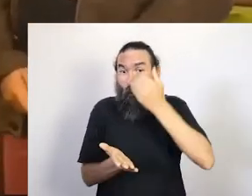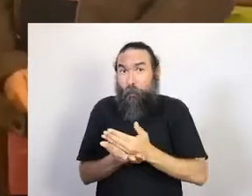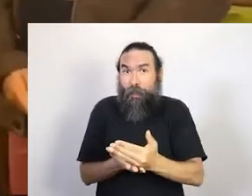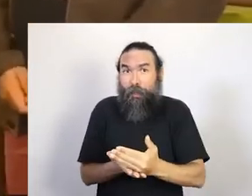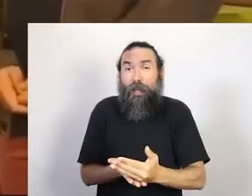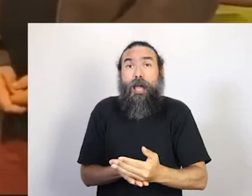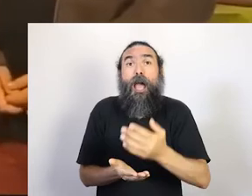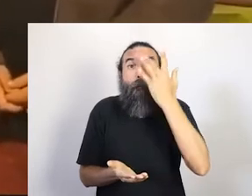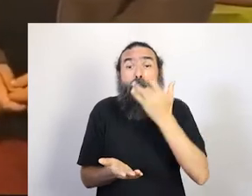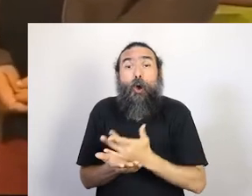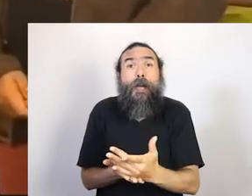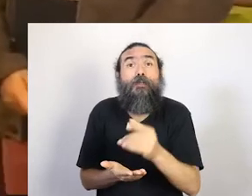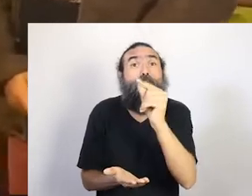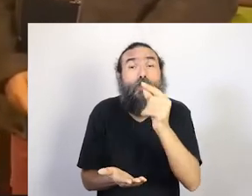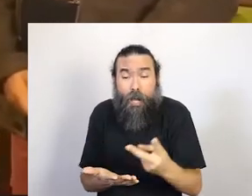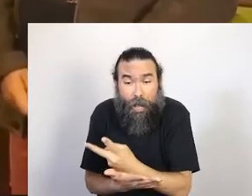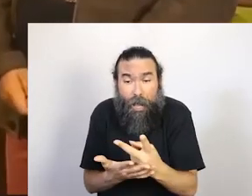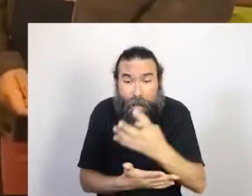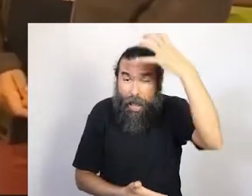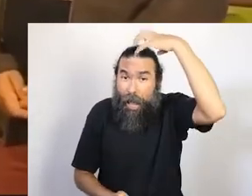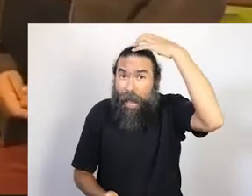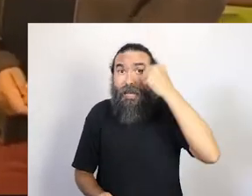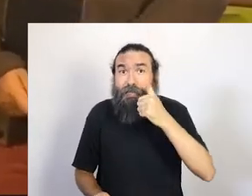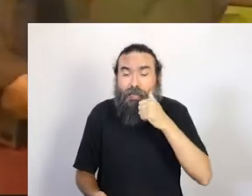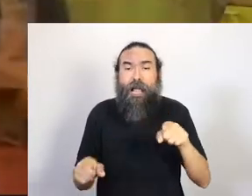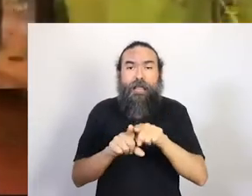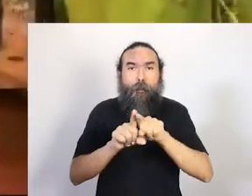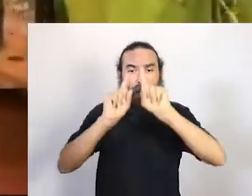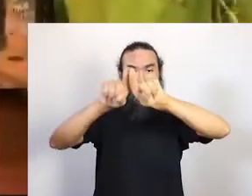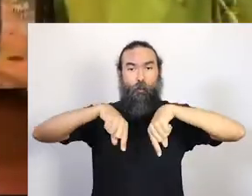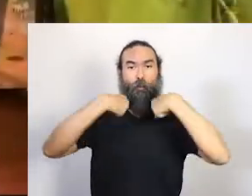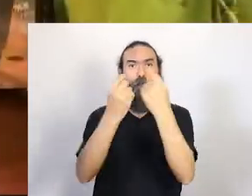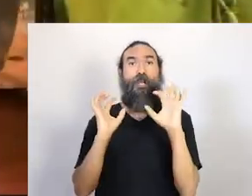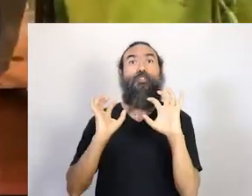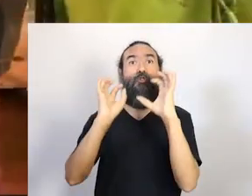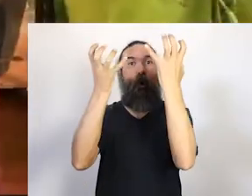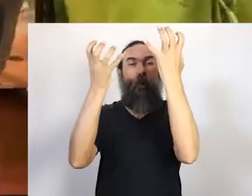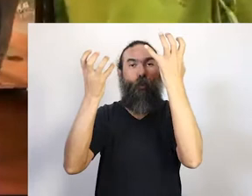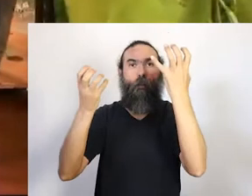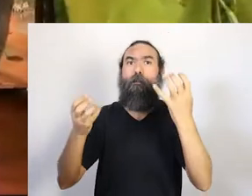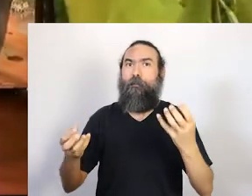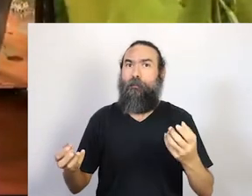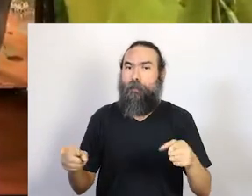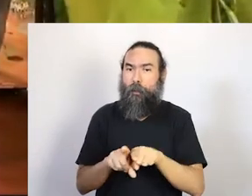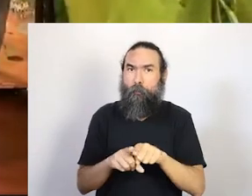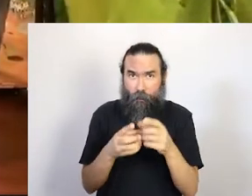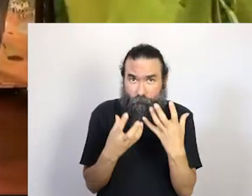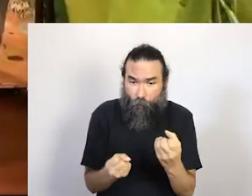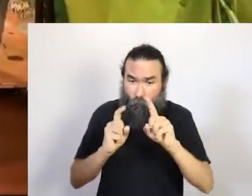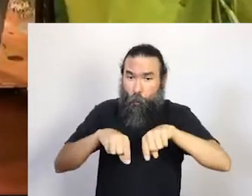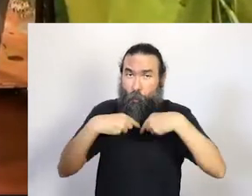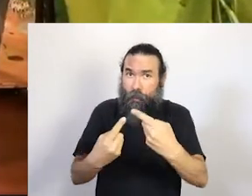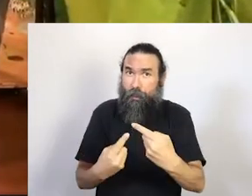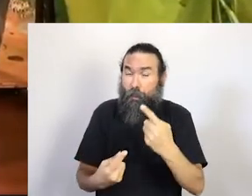amanhã a gente tem a caçada da rainha, o a reunir. Isso. Muito bom. E vamos reunir, né? Nessa vamos reunir. Virtual, né,